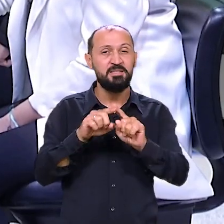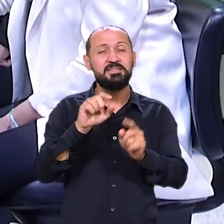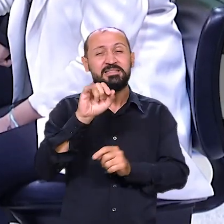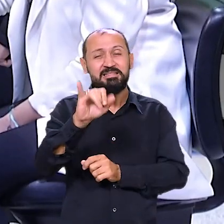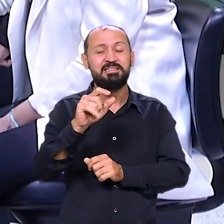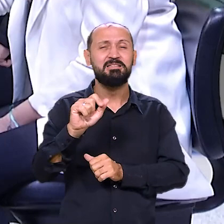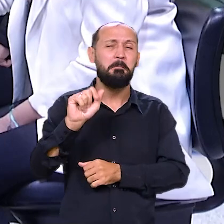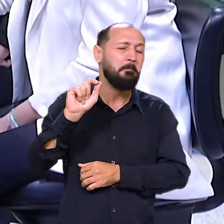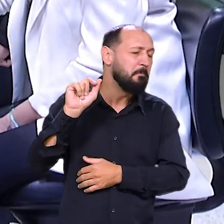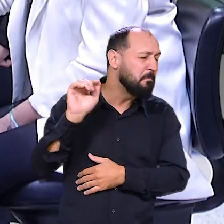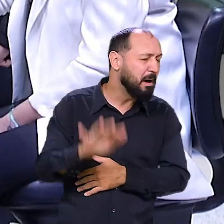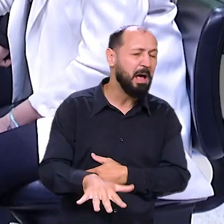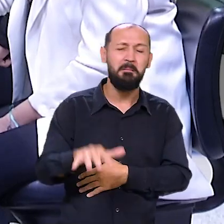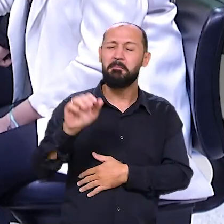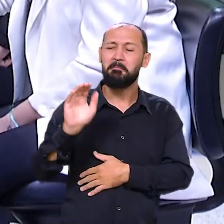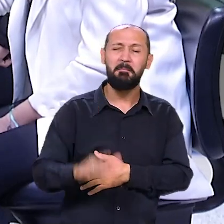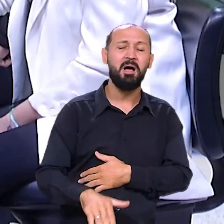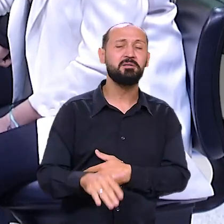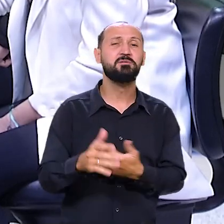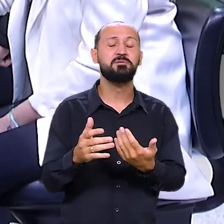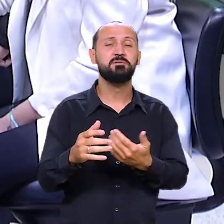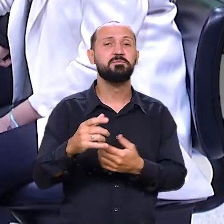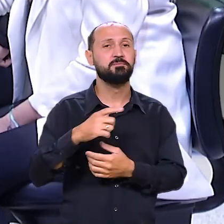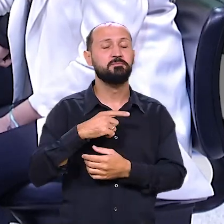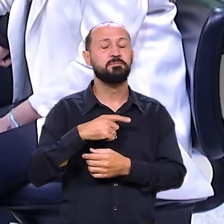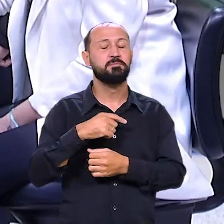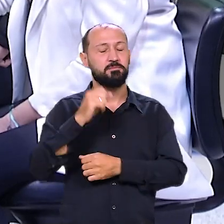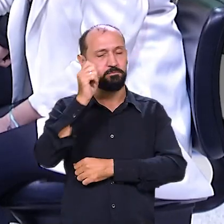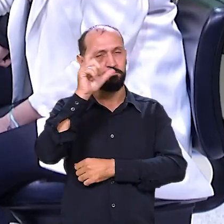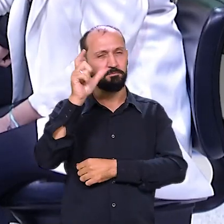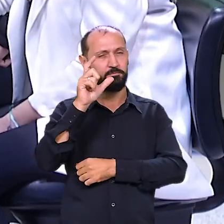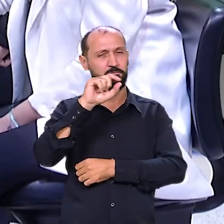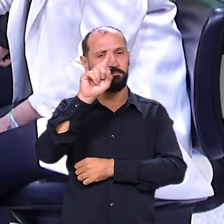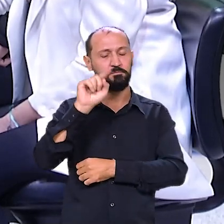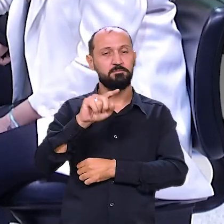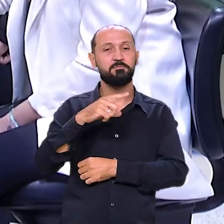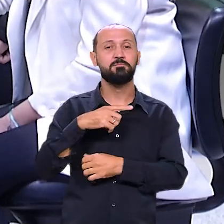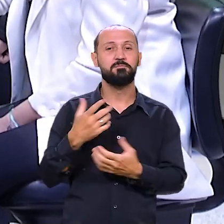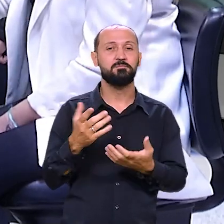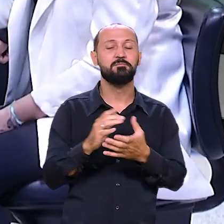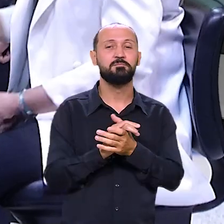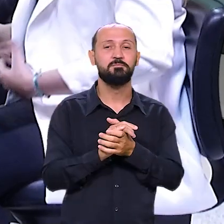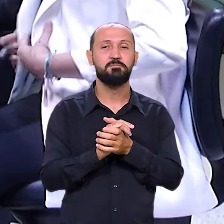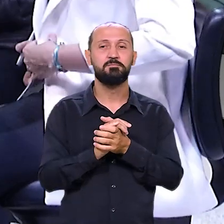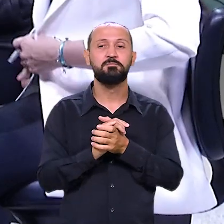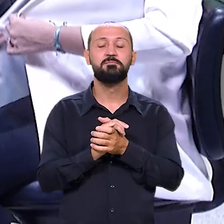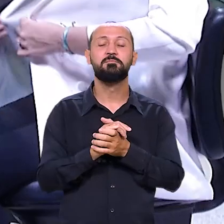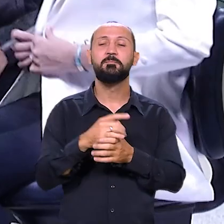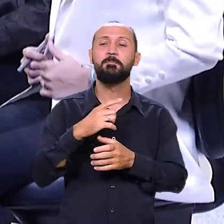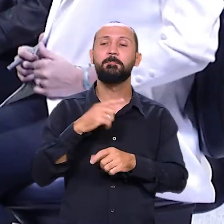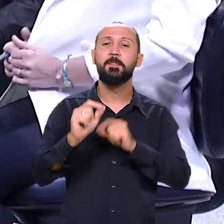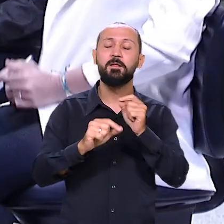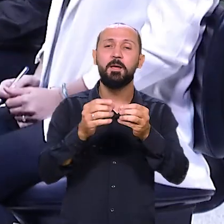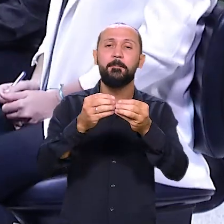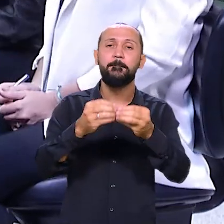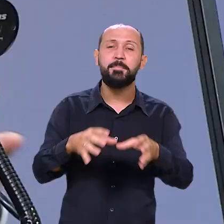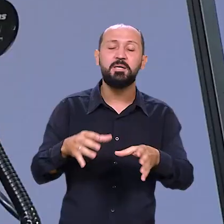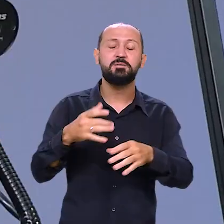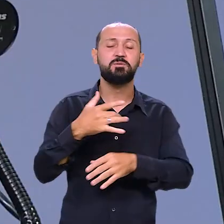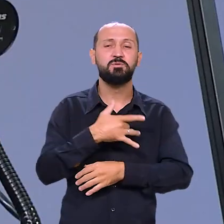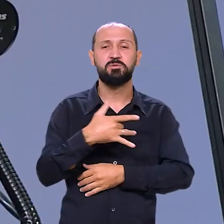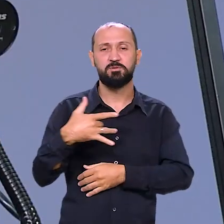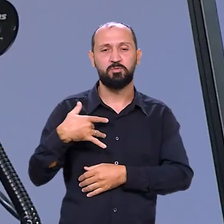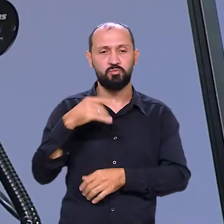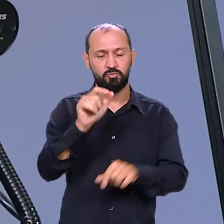mas se ele tiver muito mais barato, nós temos que desconfiar. Quando a esmola é grande, né? E poder trazer